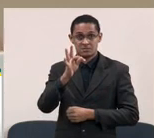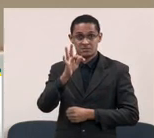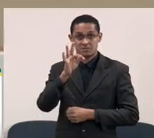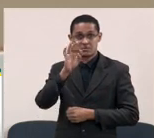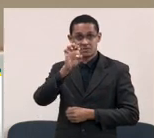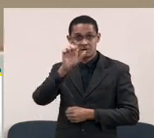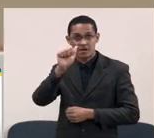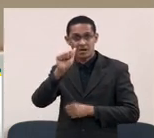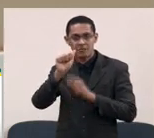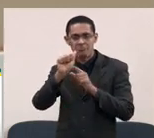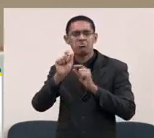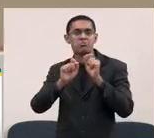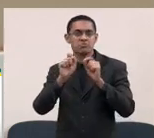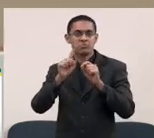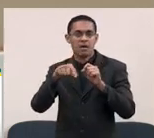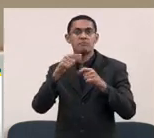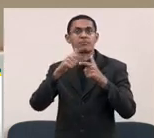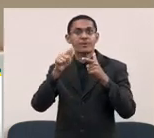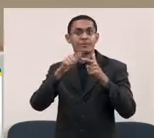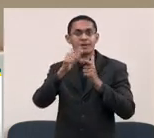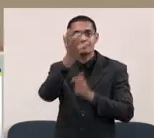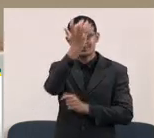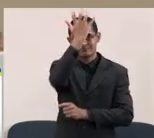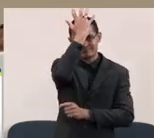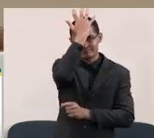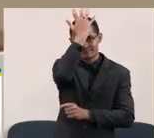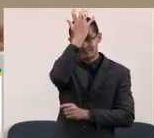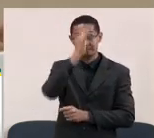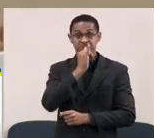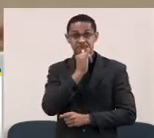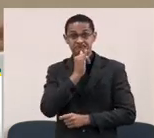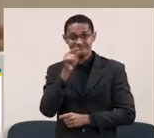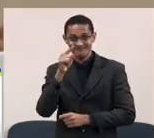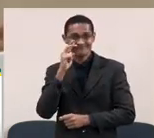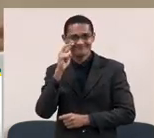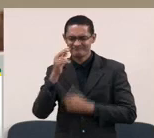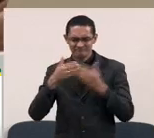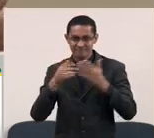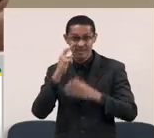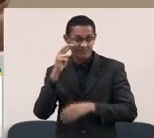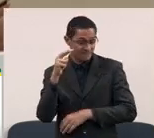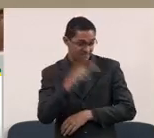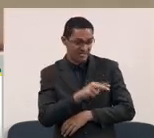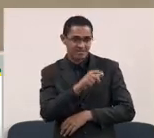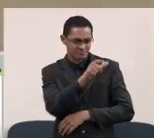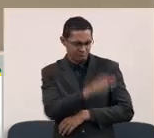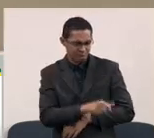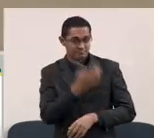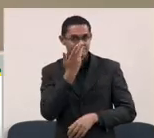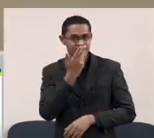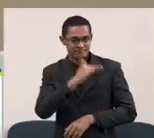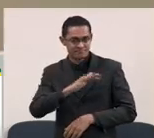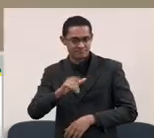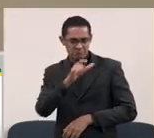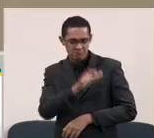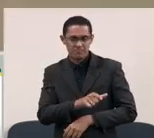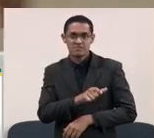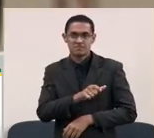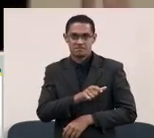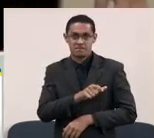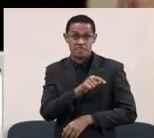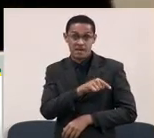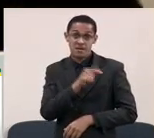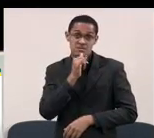espectro autista. Se você olhar uma criança com autismo, principalmente aquelas pessoas que não têm o